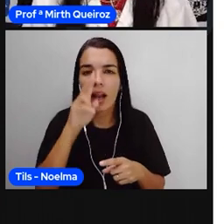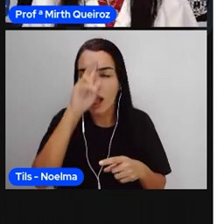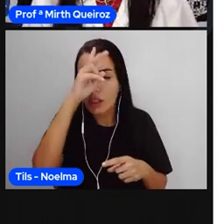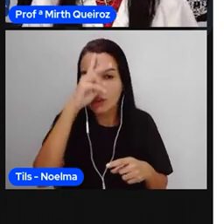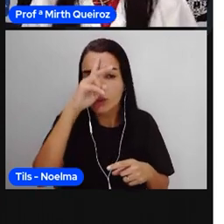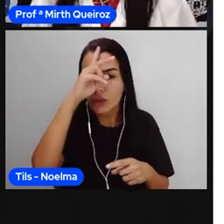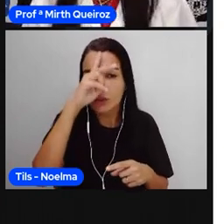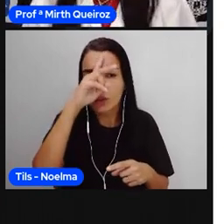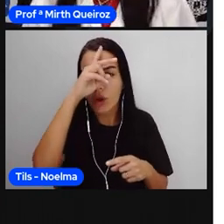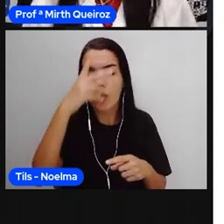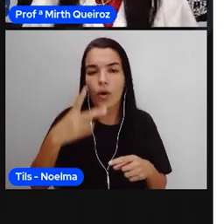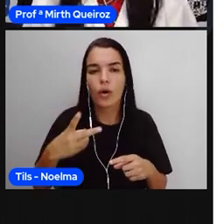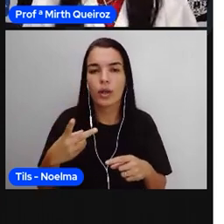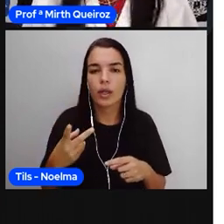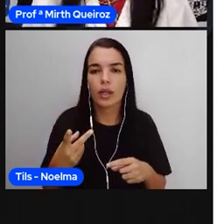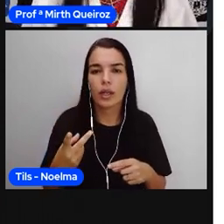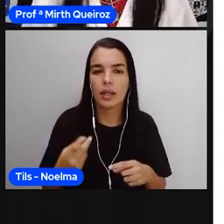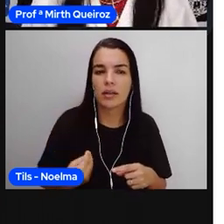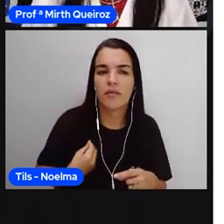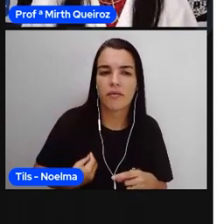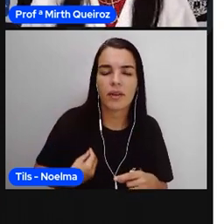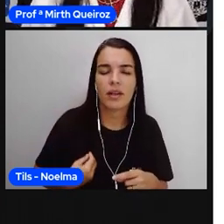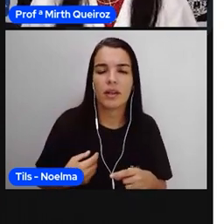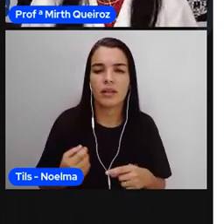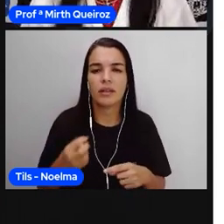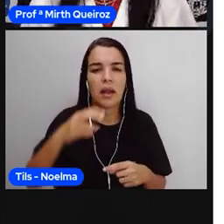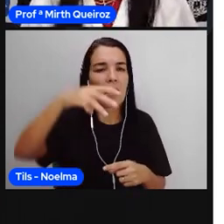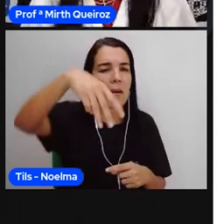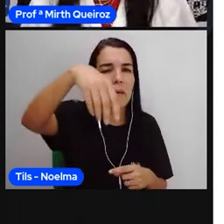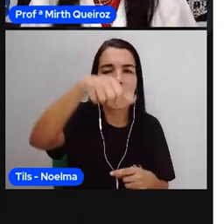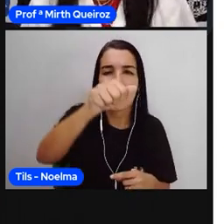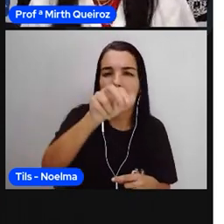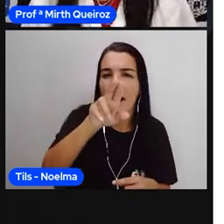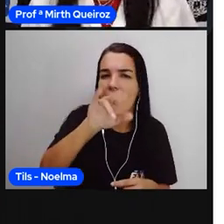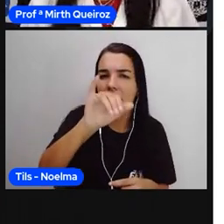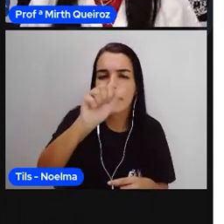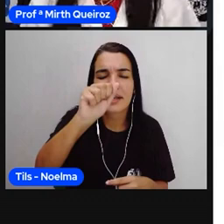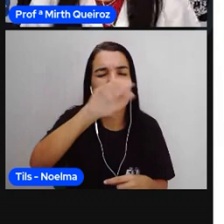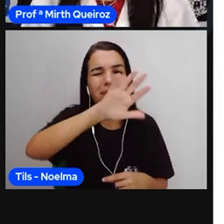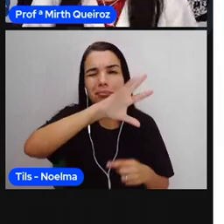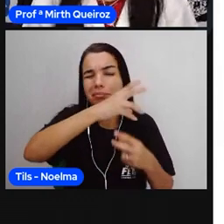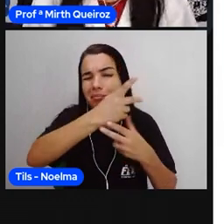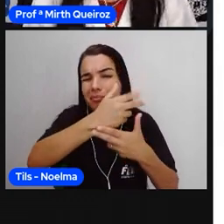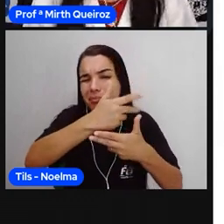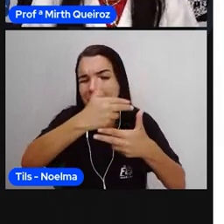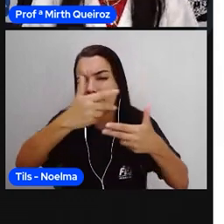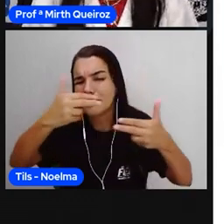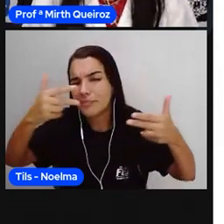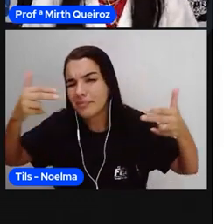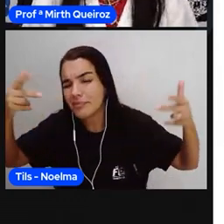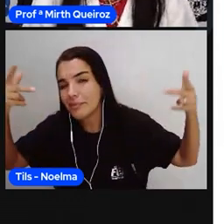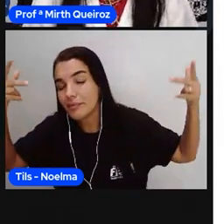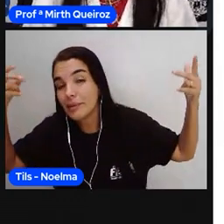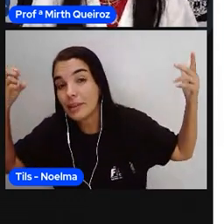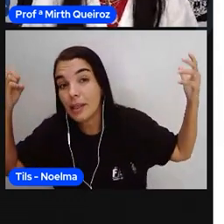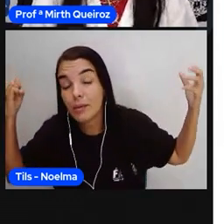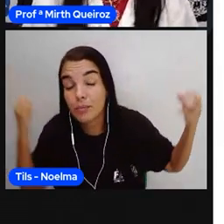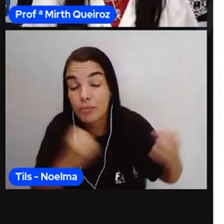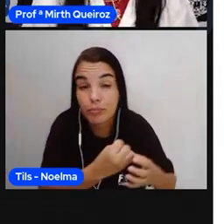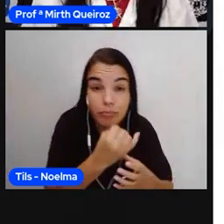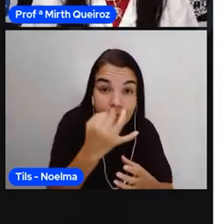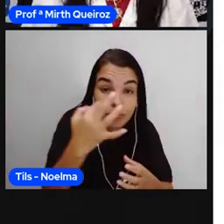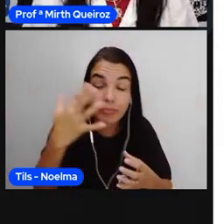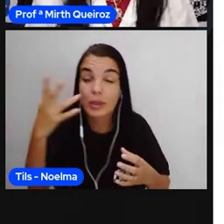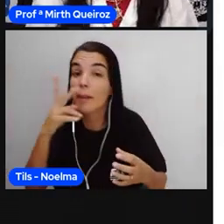Maria, né? Maria da Conceição, Maria de Fátima, Maria das Dores, Maria Aparecida, Maria José. São Marias onde a vida desses